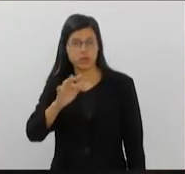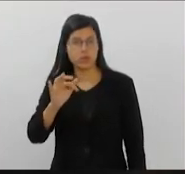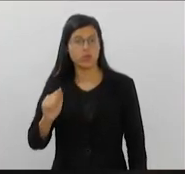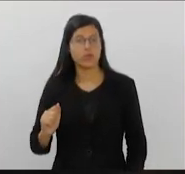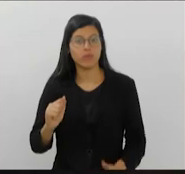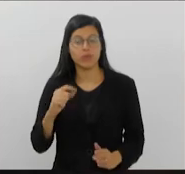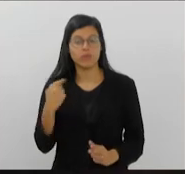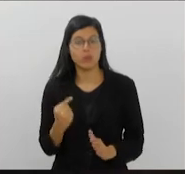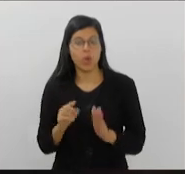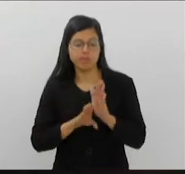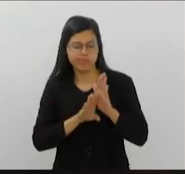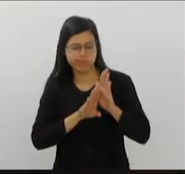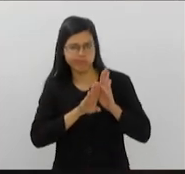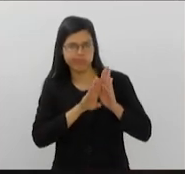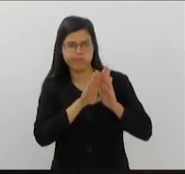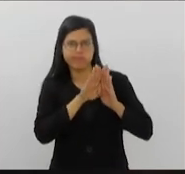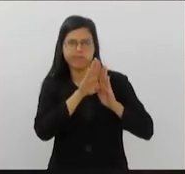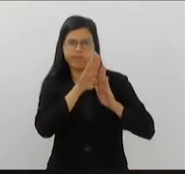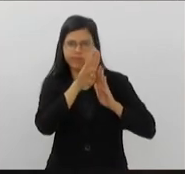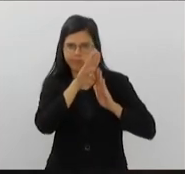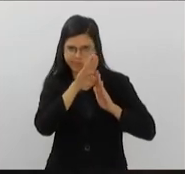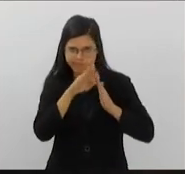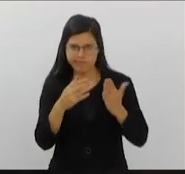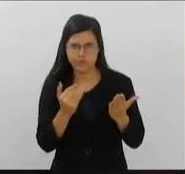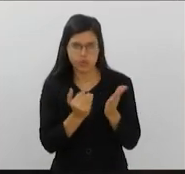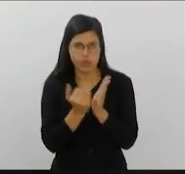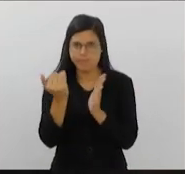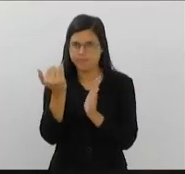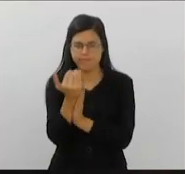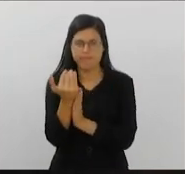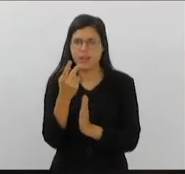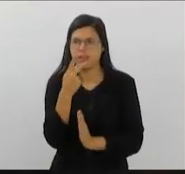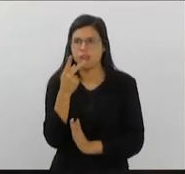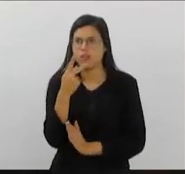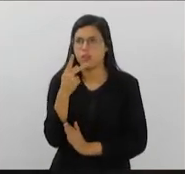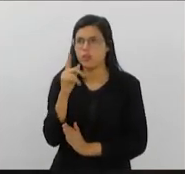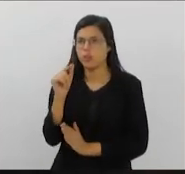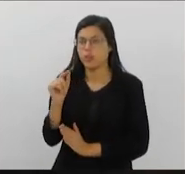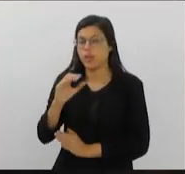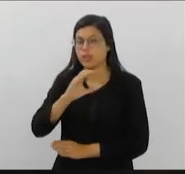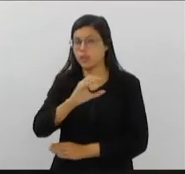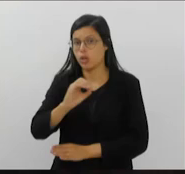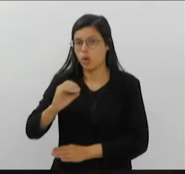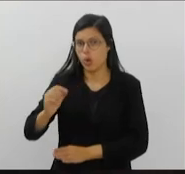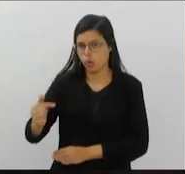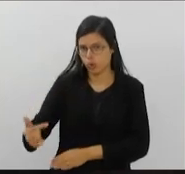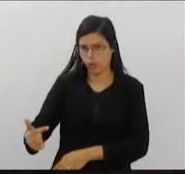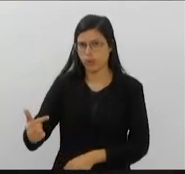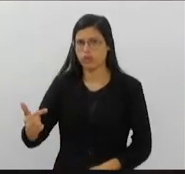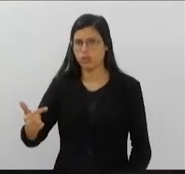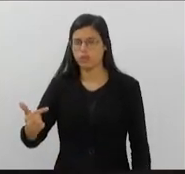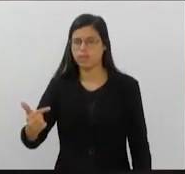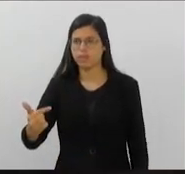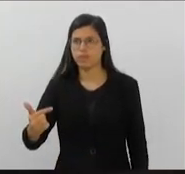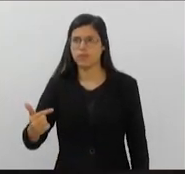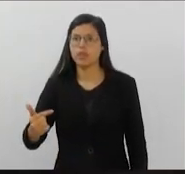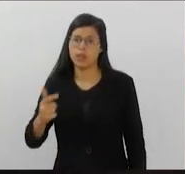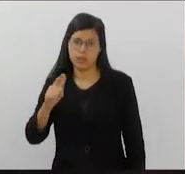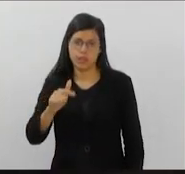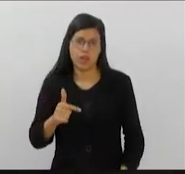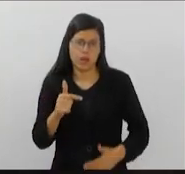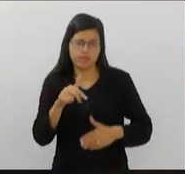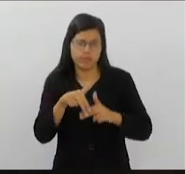antes vistos. Então, a gente está falando de quê? A gente está falando aqui de gás carbônico, que é oriundo de, principalmente, queimadas